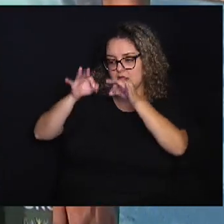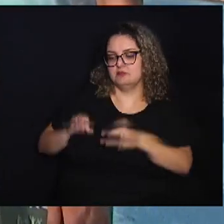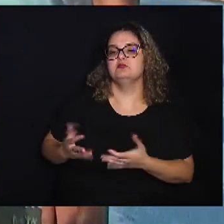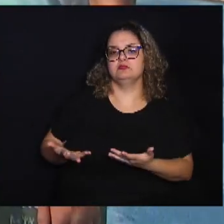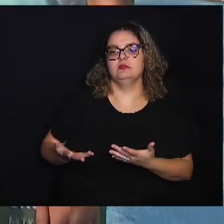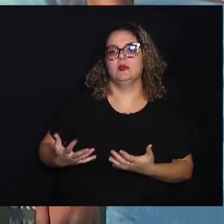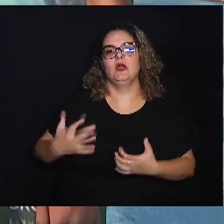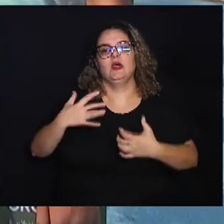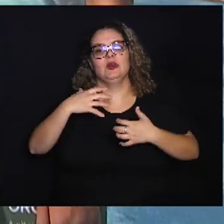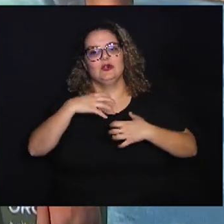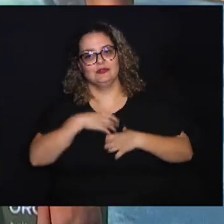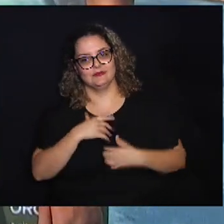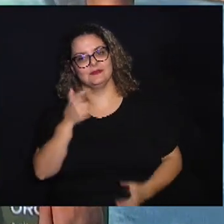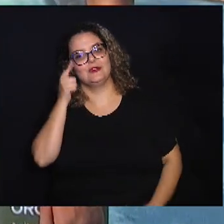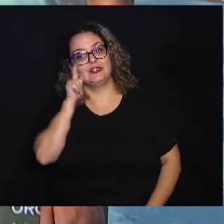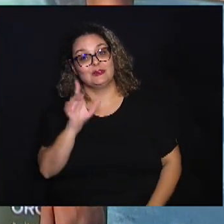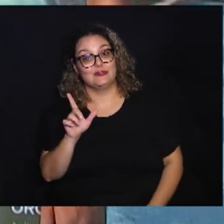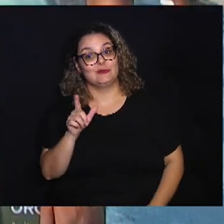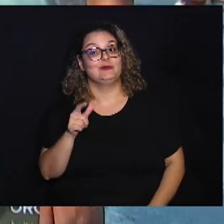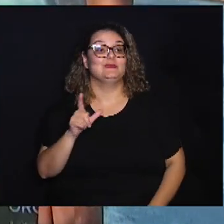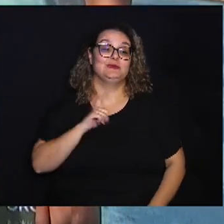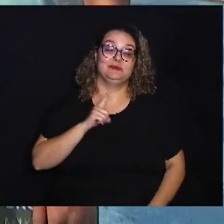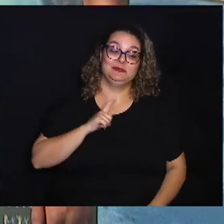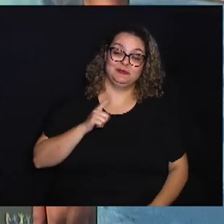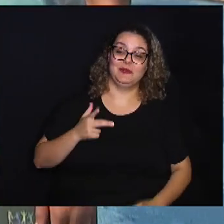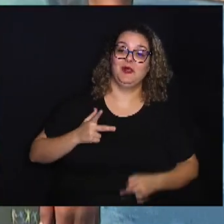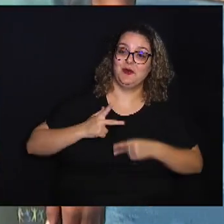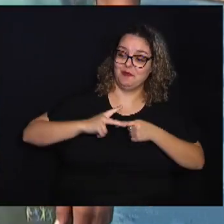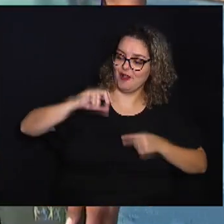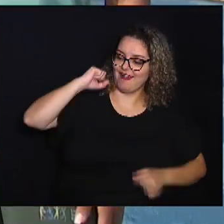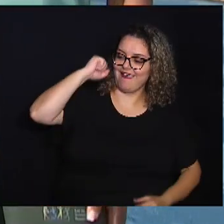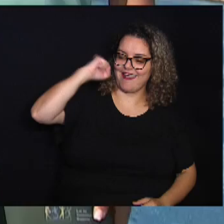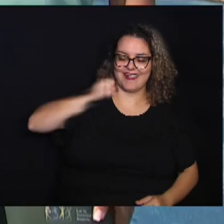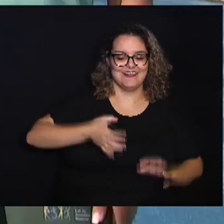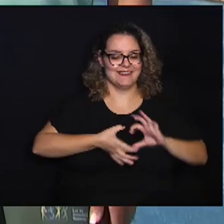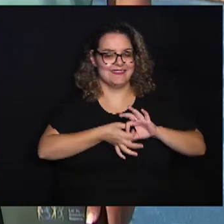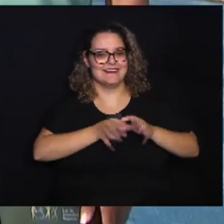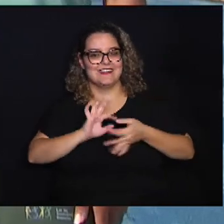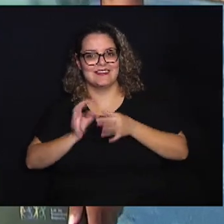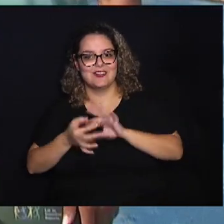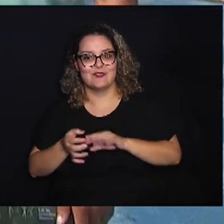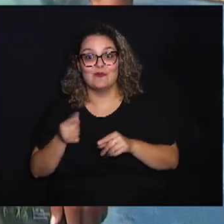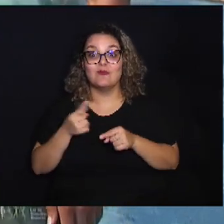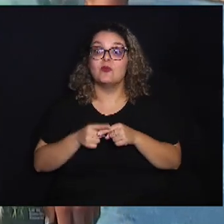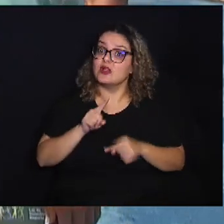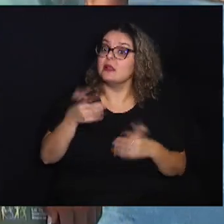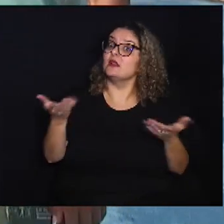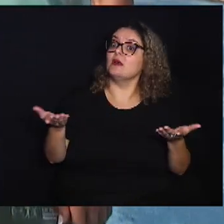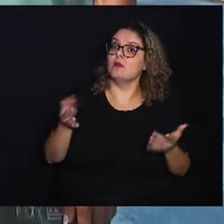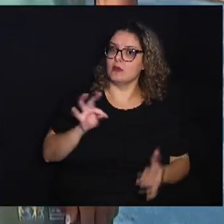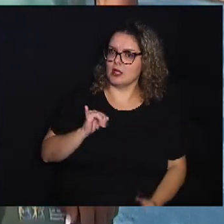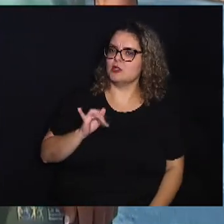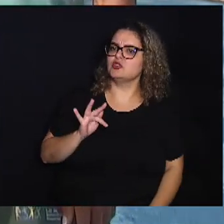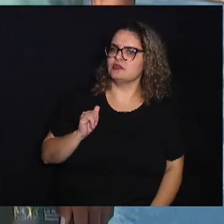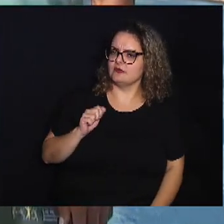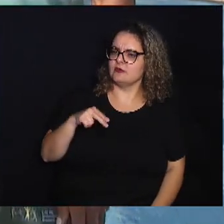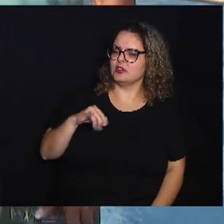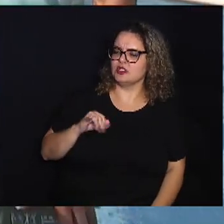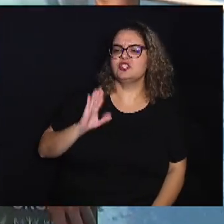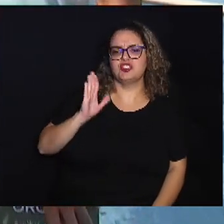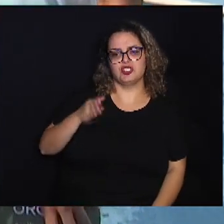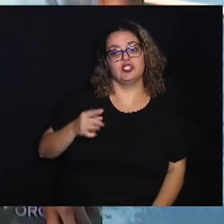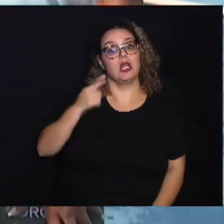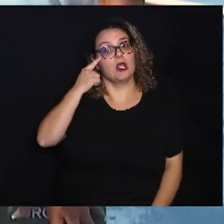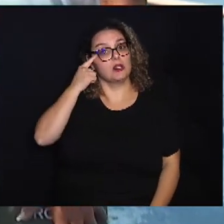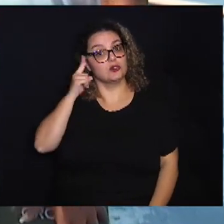a gente pode ser que tenhamos aí uma campeã das Olimpíadas. Por que não, né? A Tiffany já esteve em Tóquio, vai contar pra gente